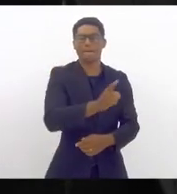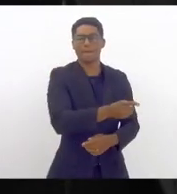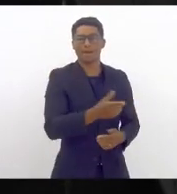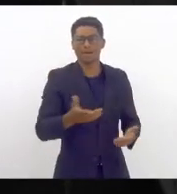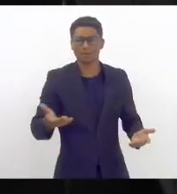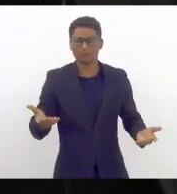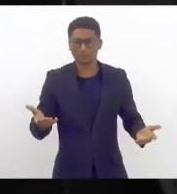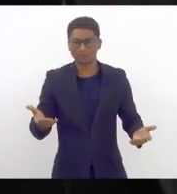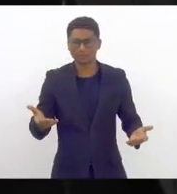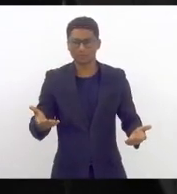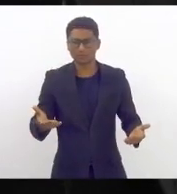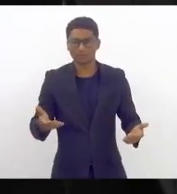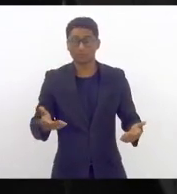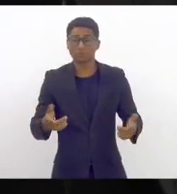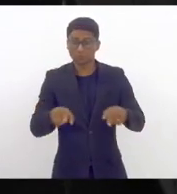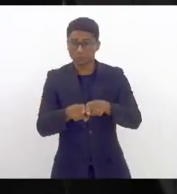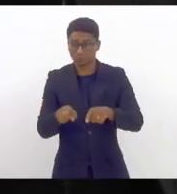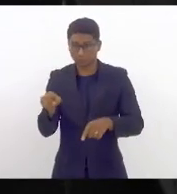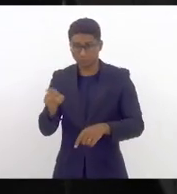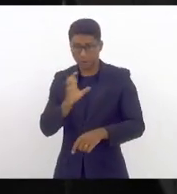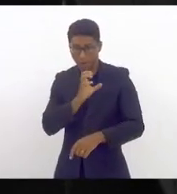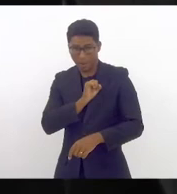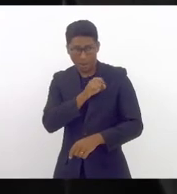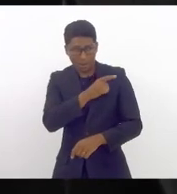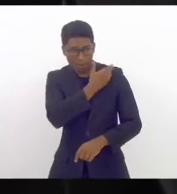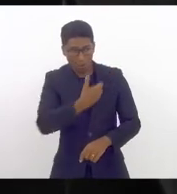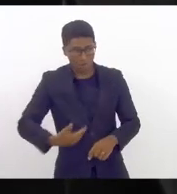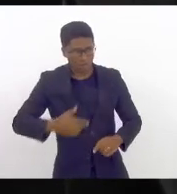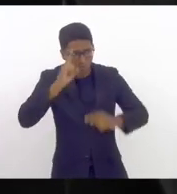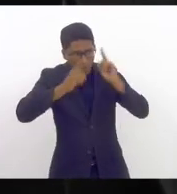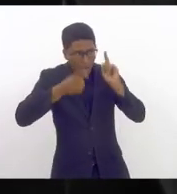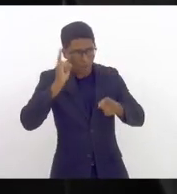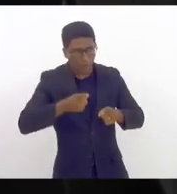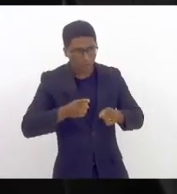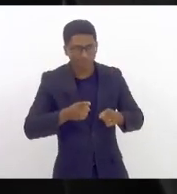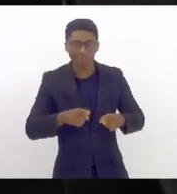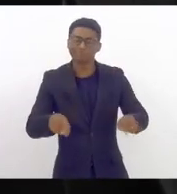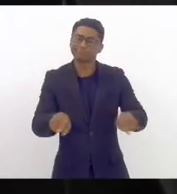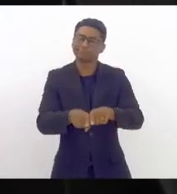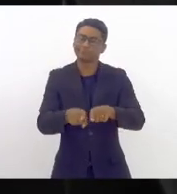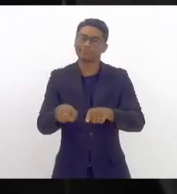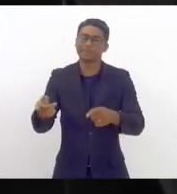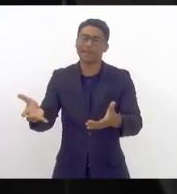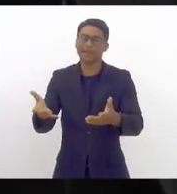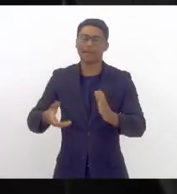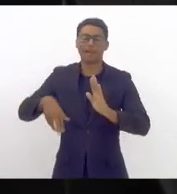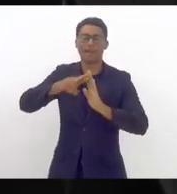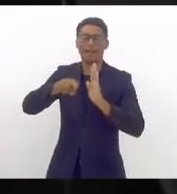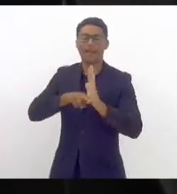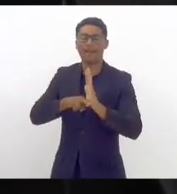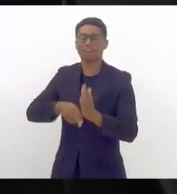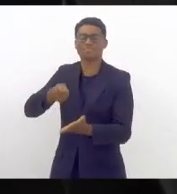somente quem ama o regime ditatorial deseja impor suas regras